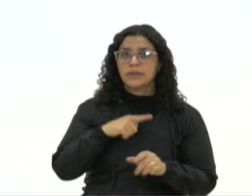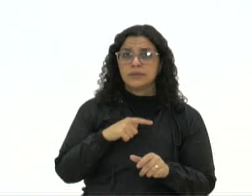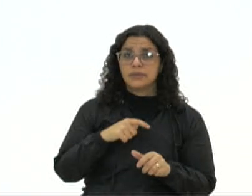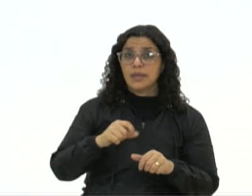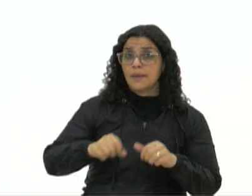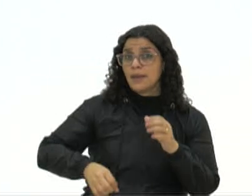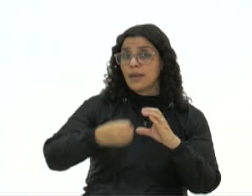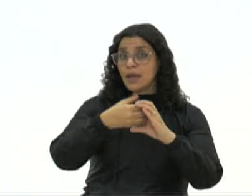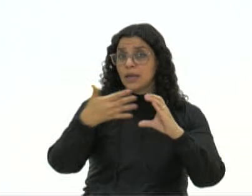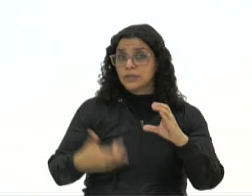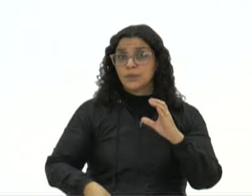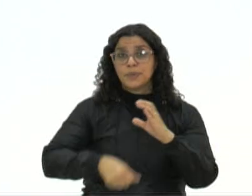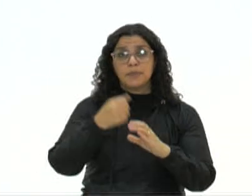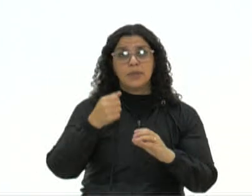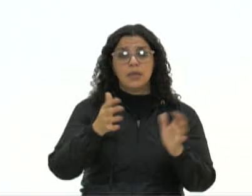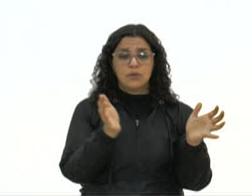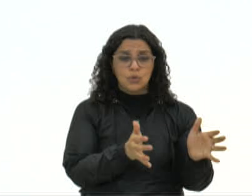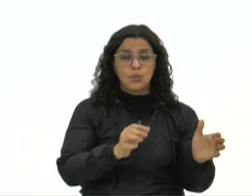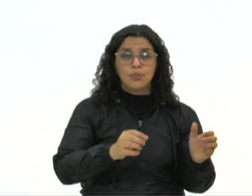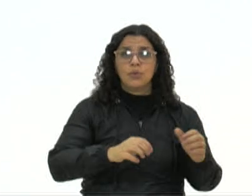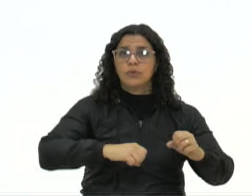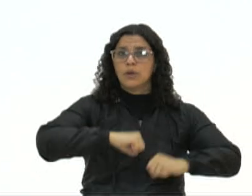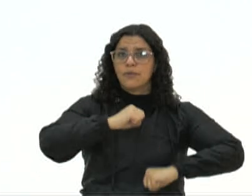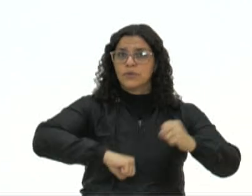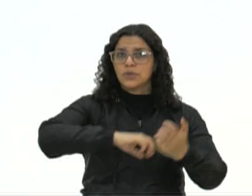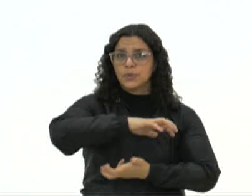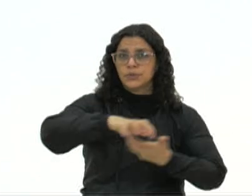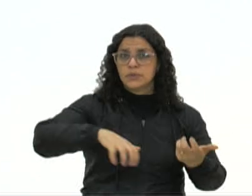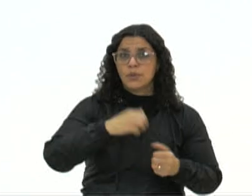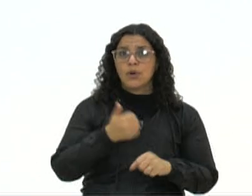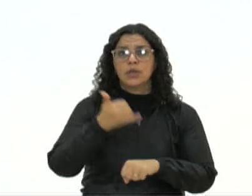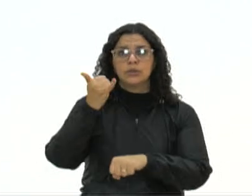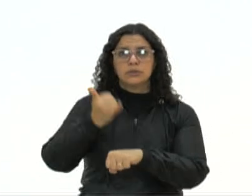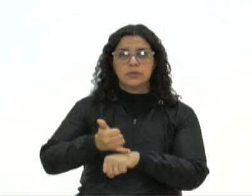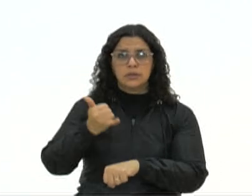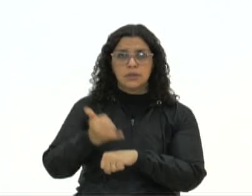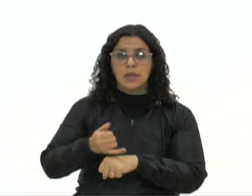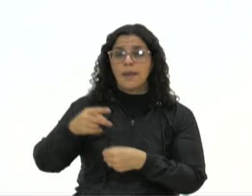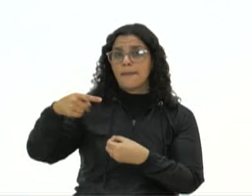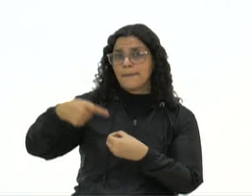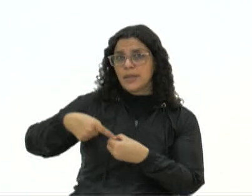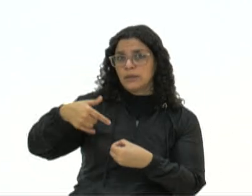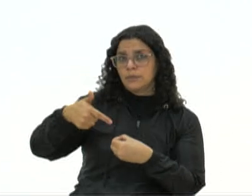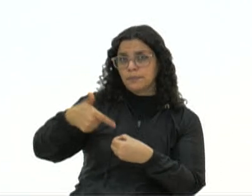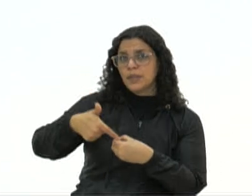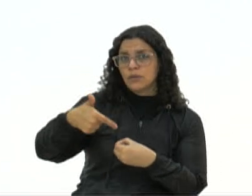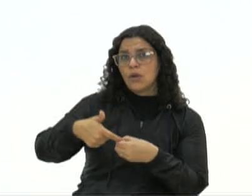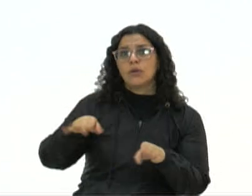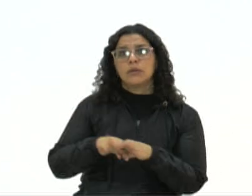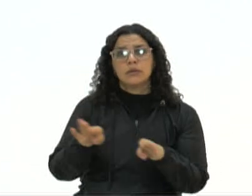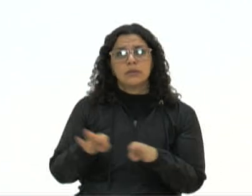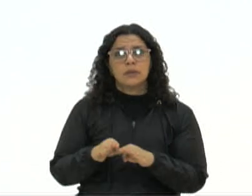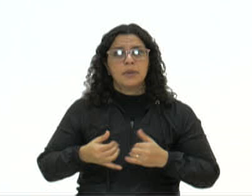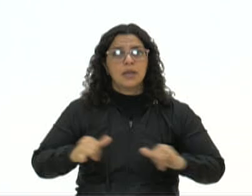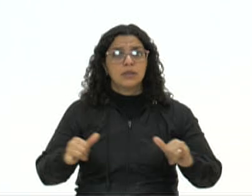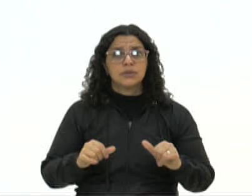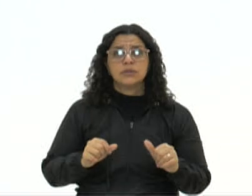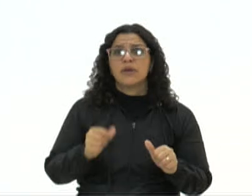Industrial, agora dão lugar aos representantes da segunda fase, o aço, a eletricidade e o petróleo. O tema acima se refere